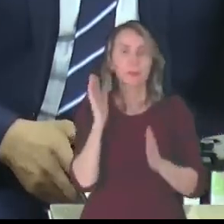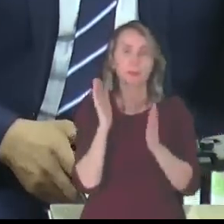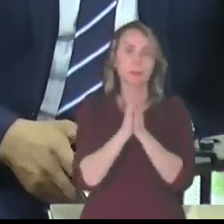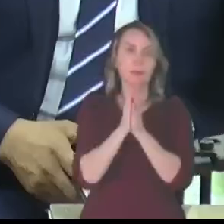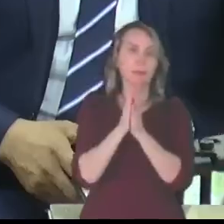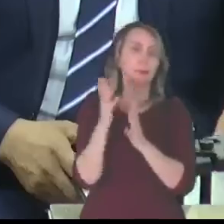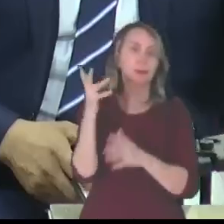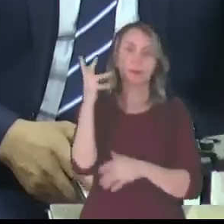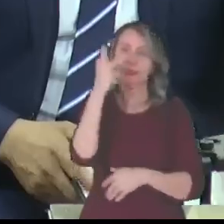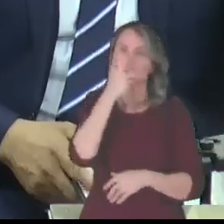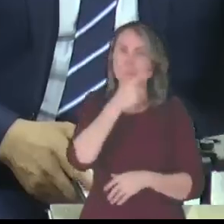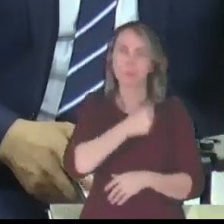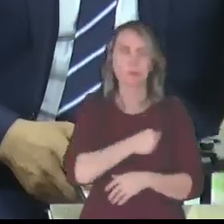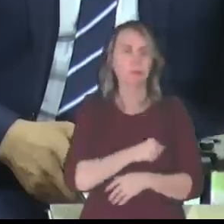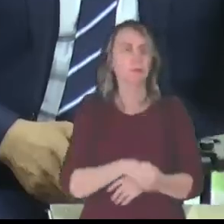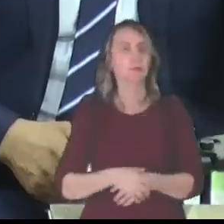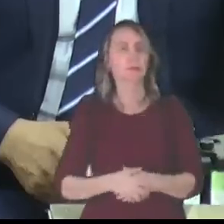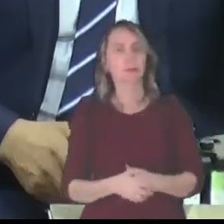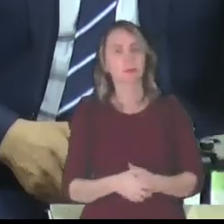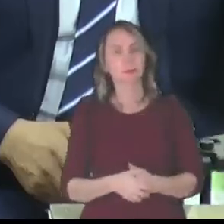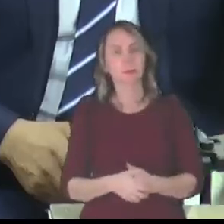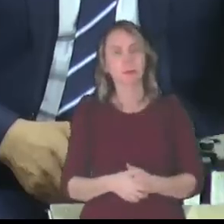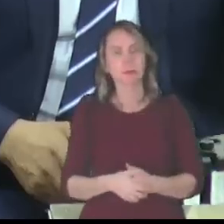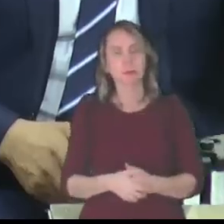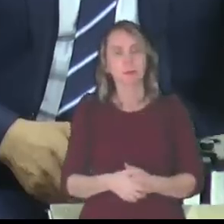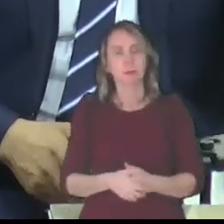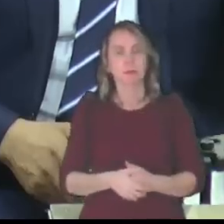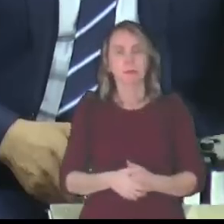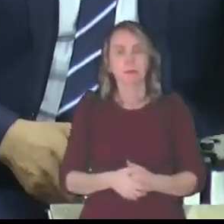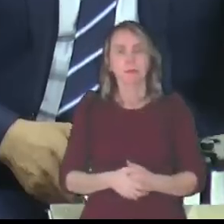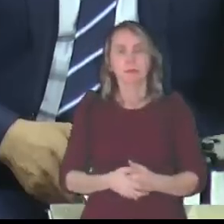deu em Isaías 35 glória a Deus